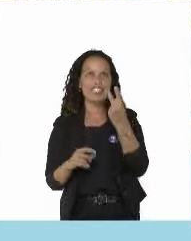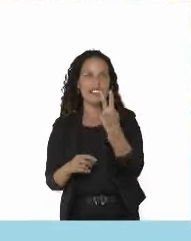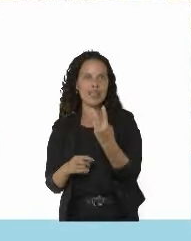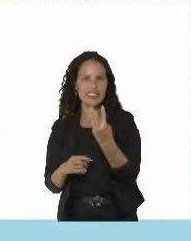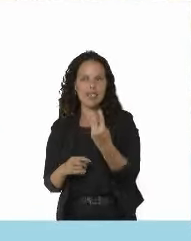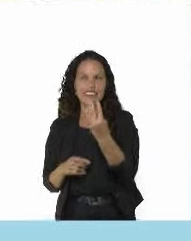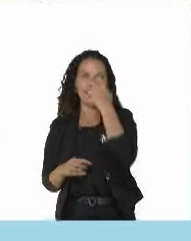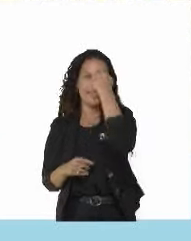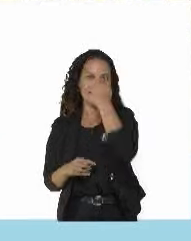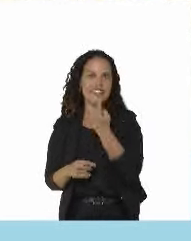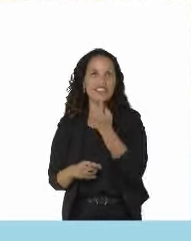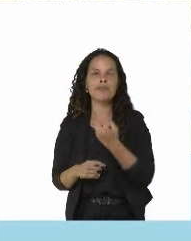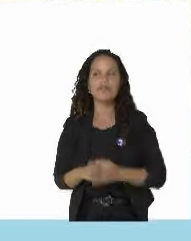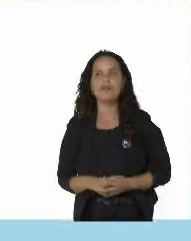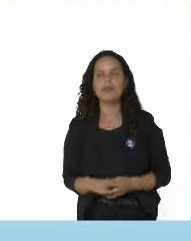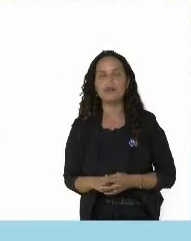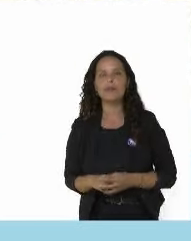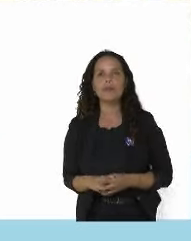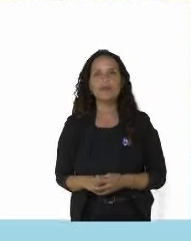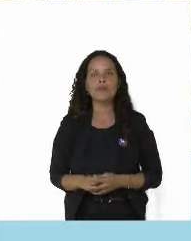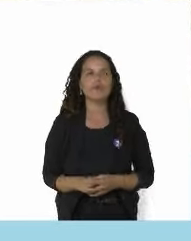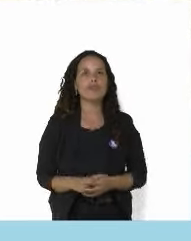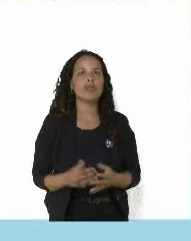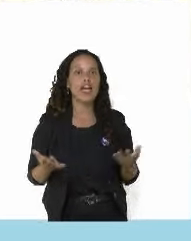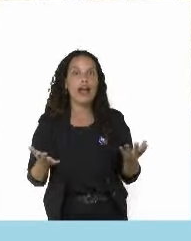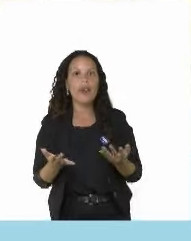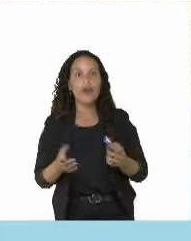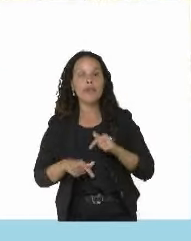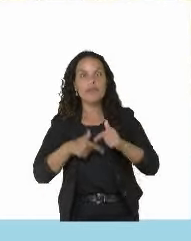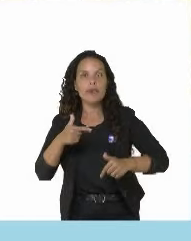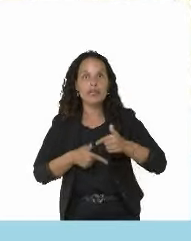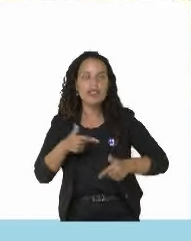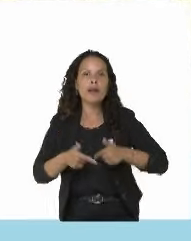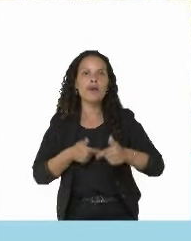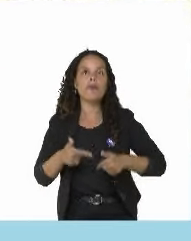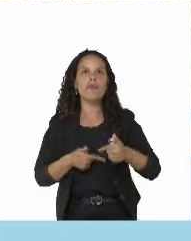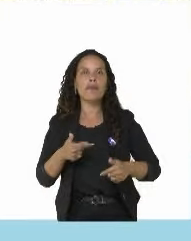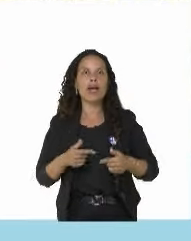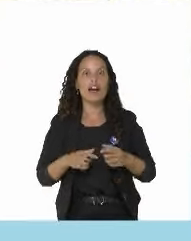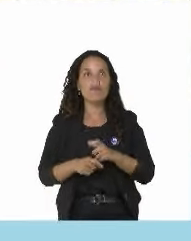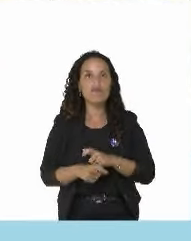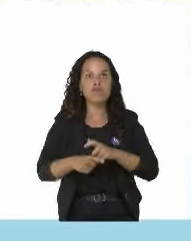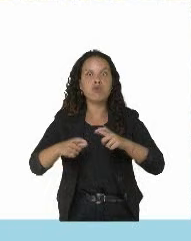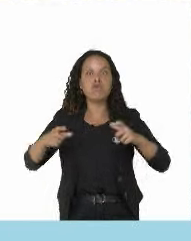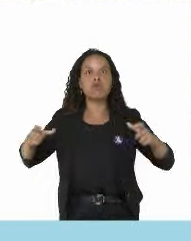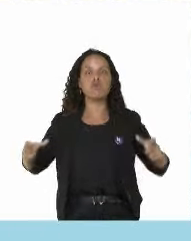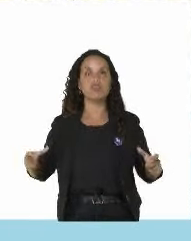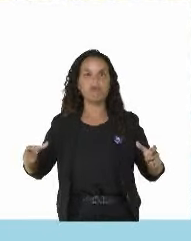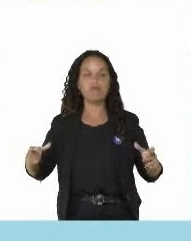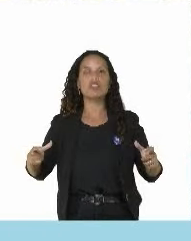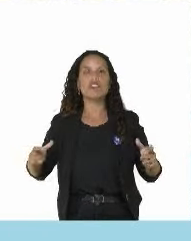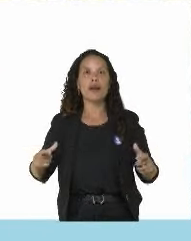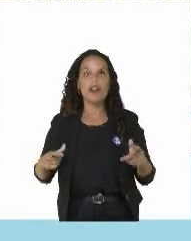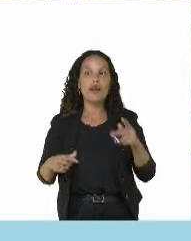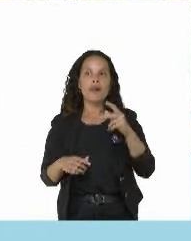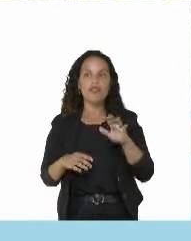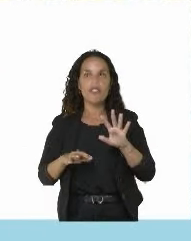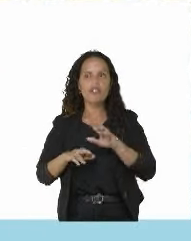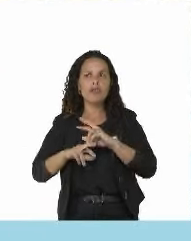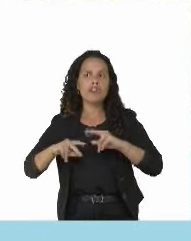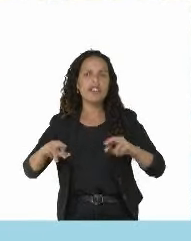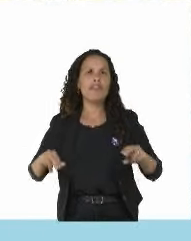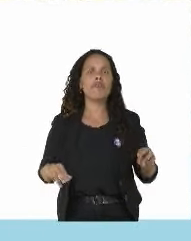né? É, bom, o meu trabalho ele ganhou assim, uma proporção, né? Ele cresceu, eu fui parar na WGSN,